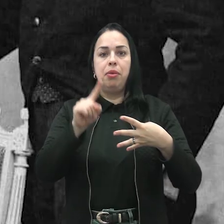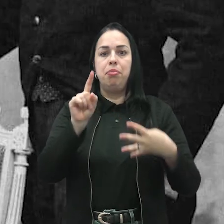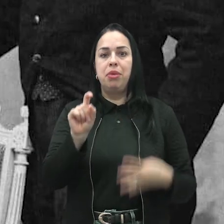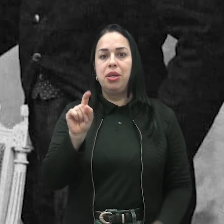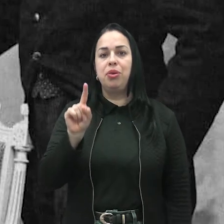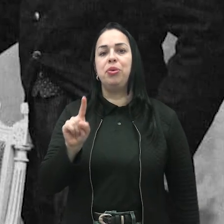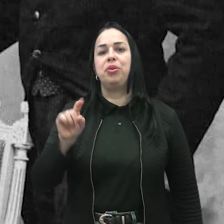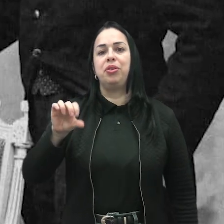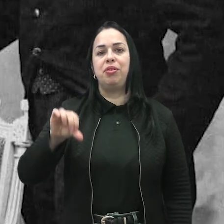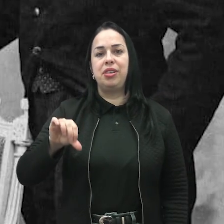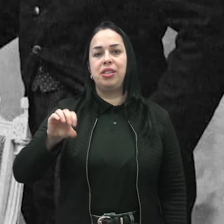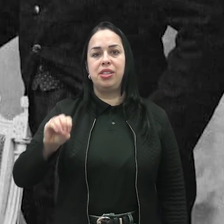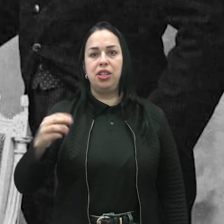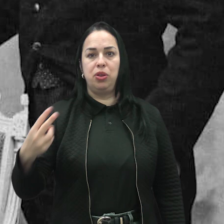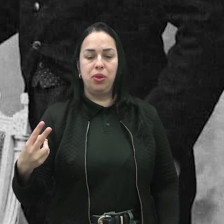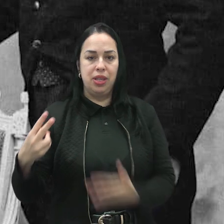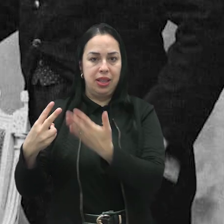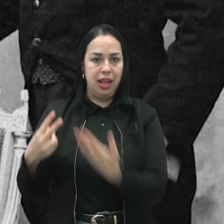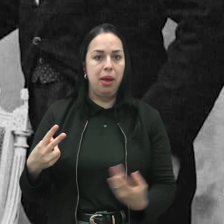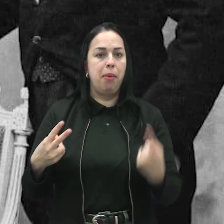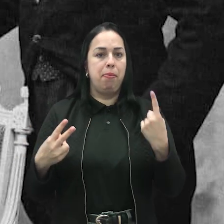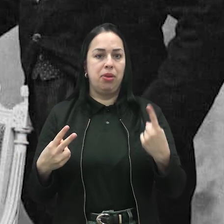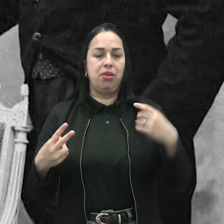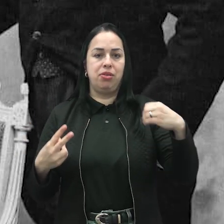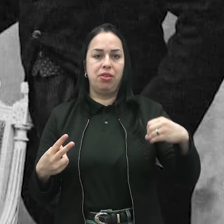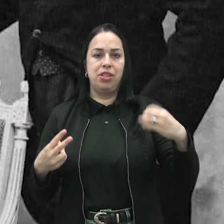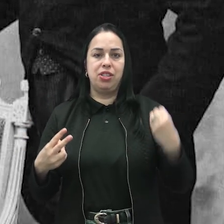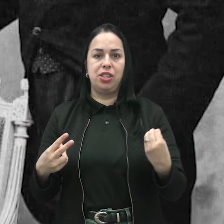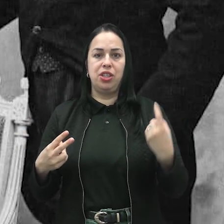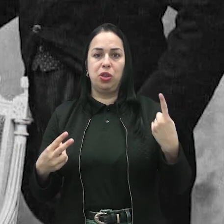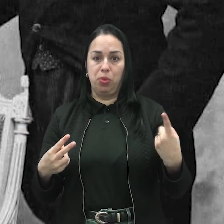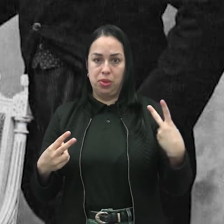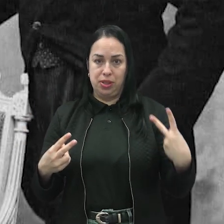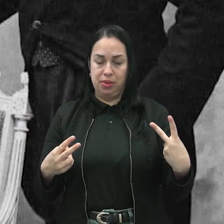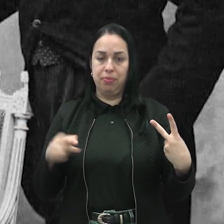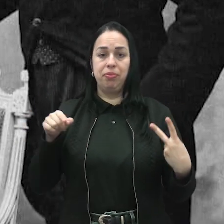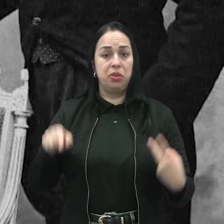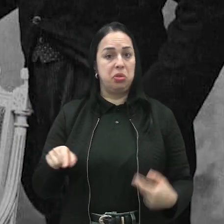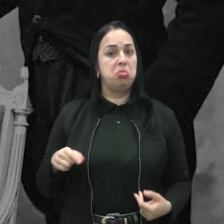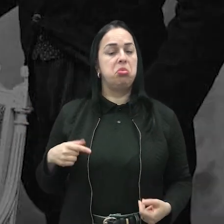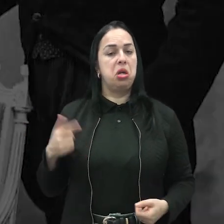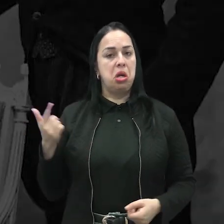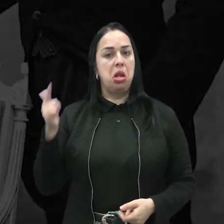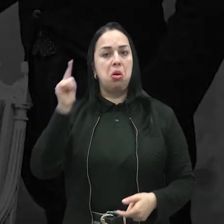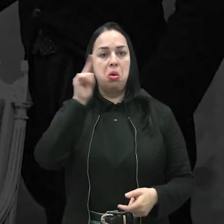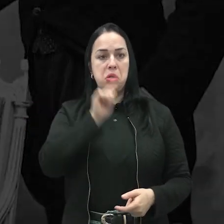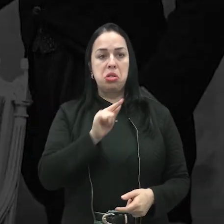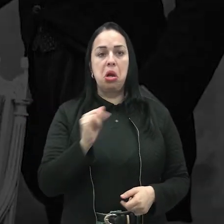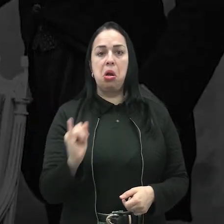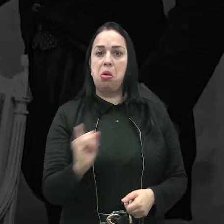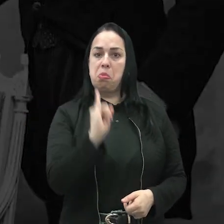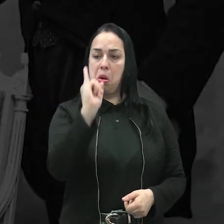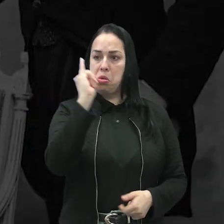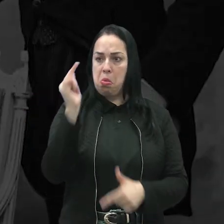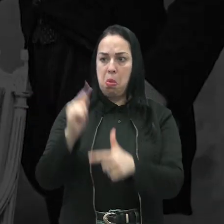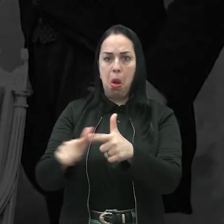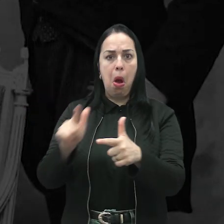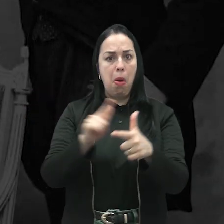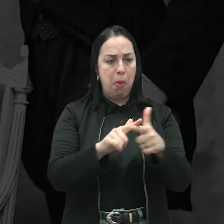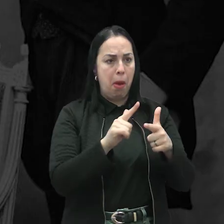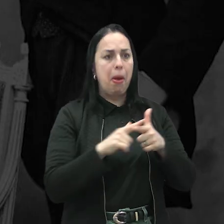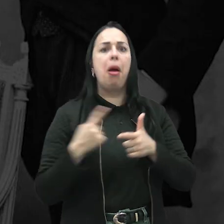presidentes, entre 1902 e 1912. Neste cargo, fez história por